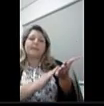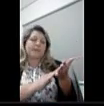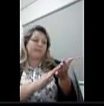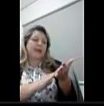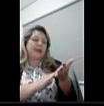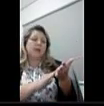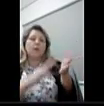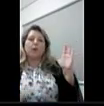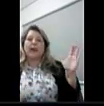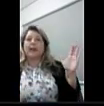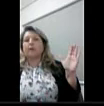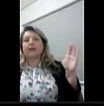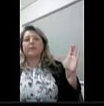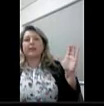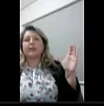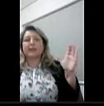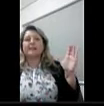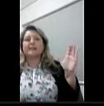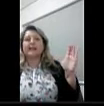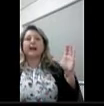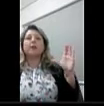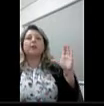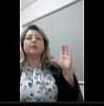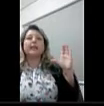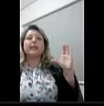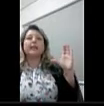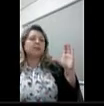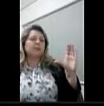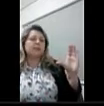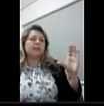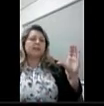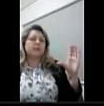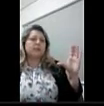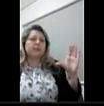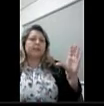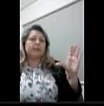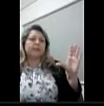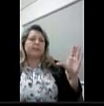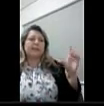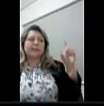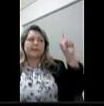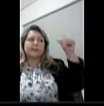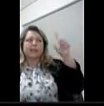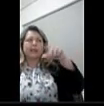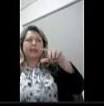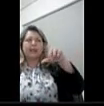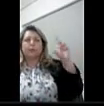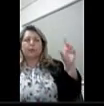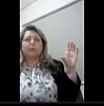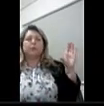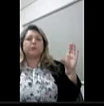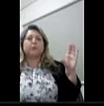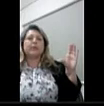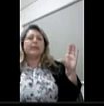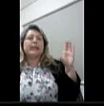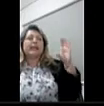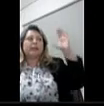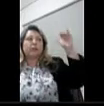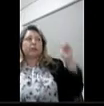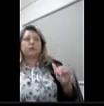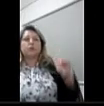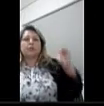ele pegou, eu faço ele mensal, né, uma folha de sulfite mesmo, no computador,